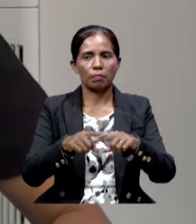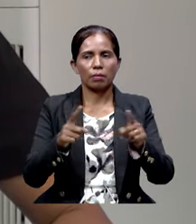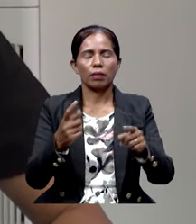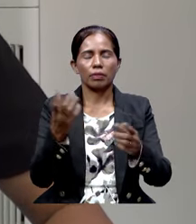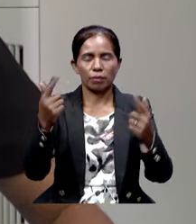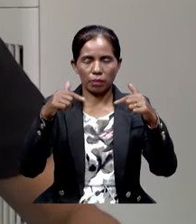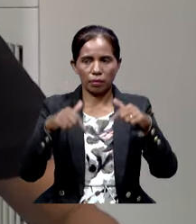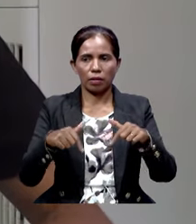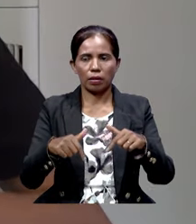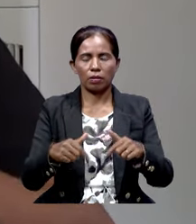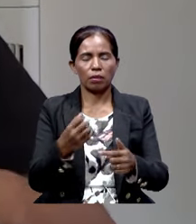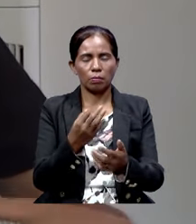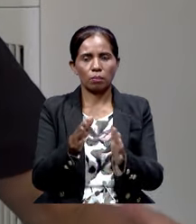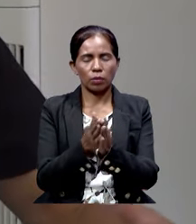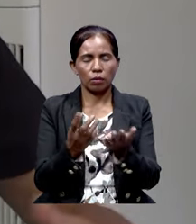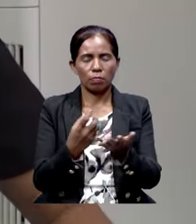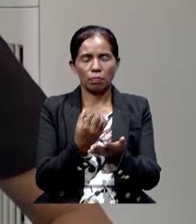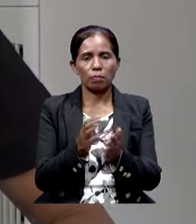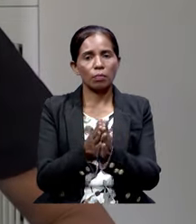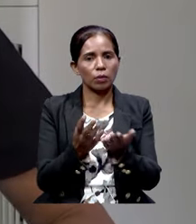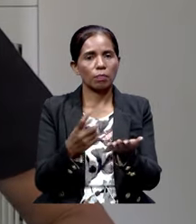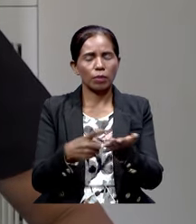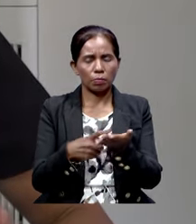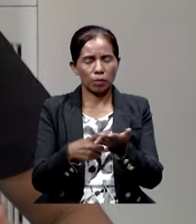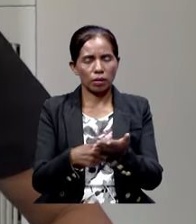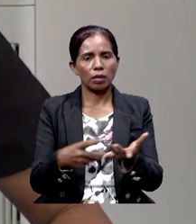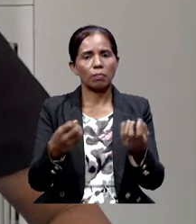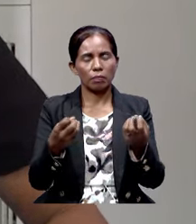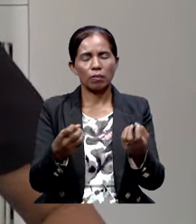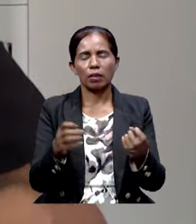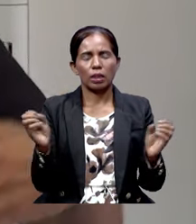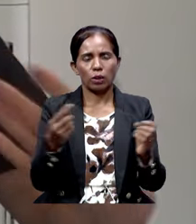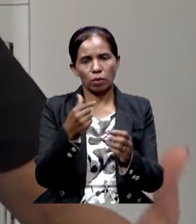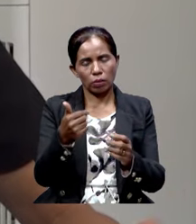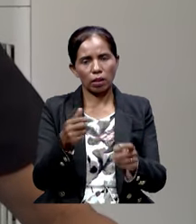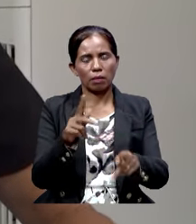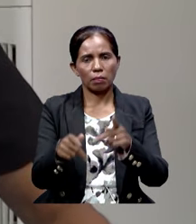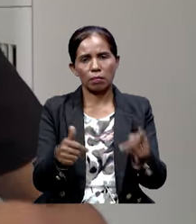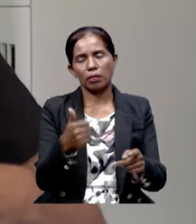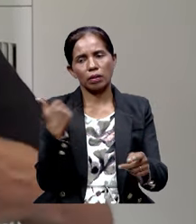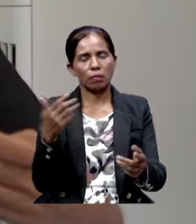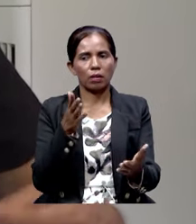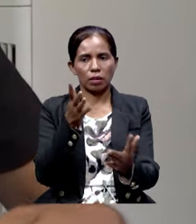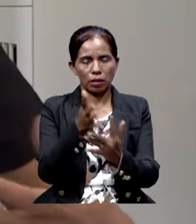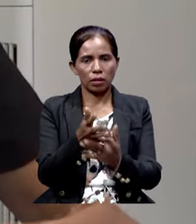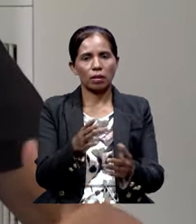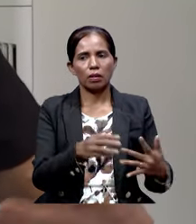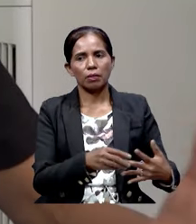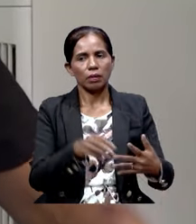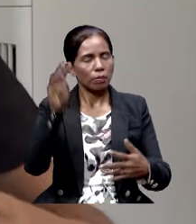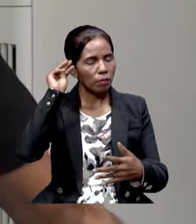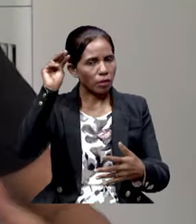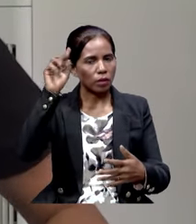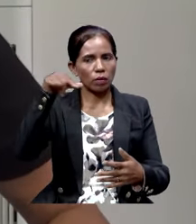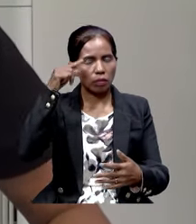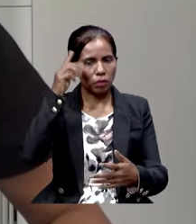ho limitado então é ma balu det mak acesso liu liu ba ministério serne ne be ke ministério e governo